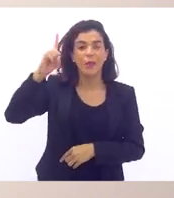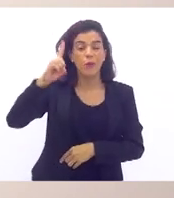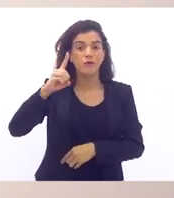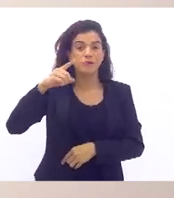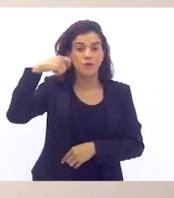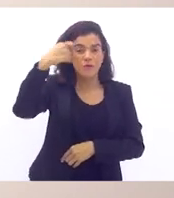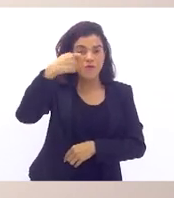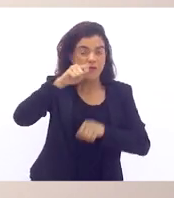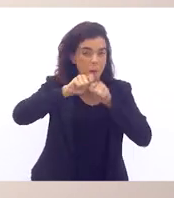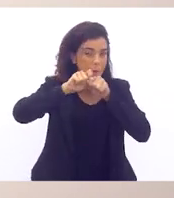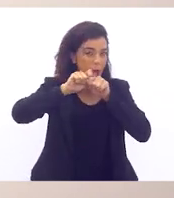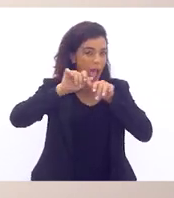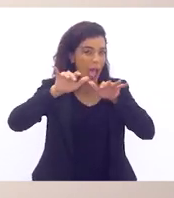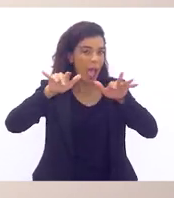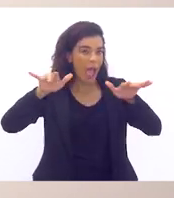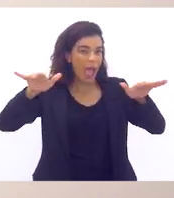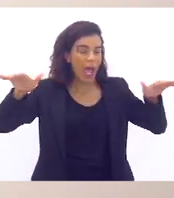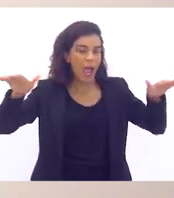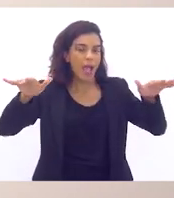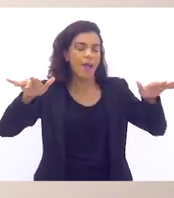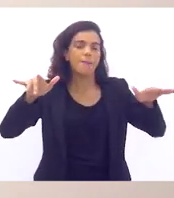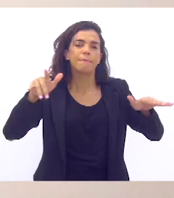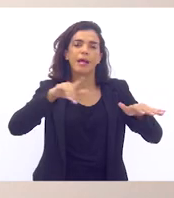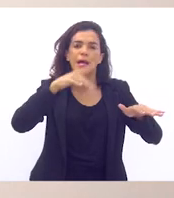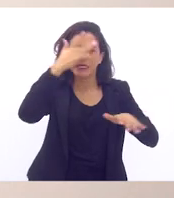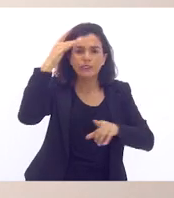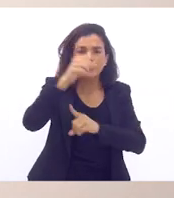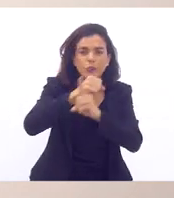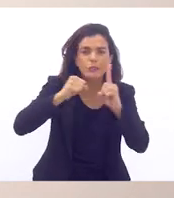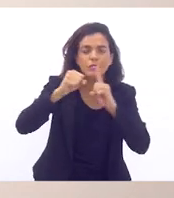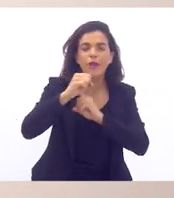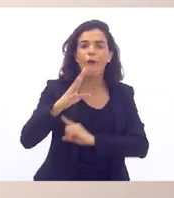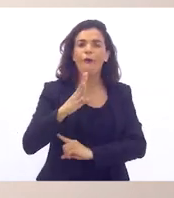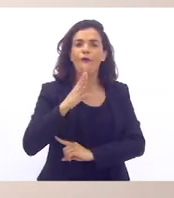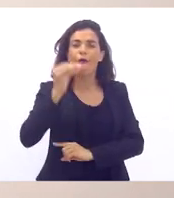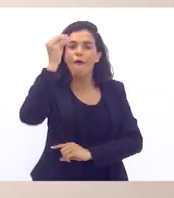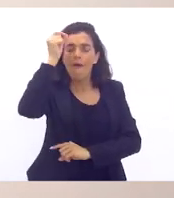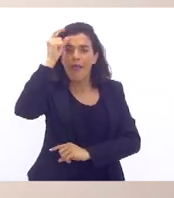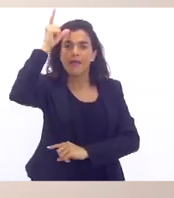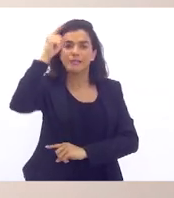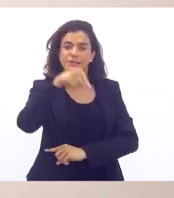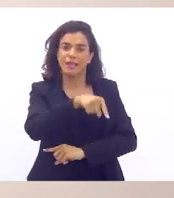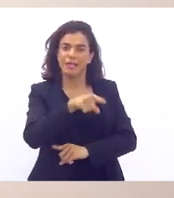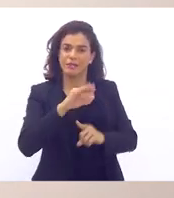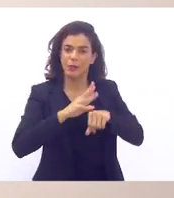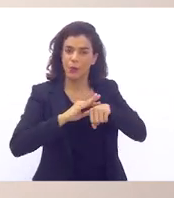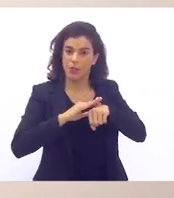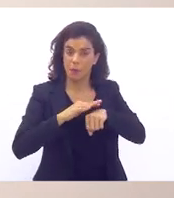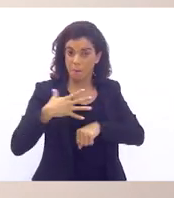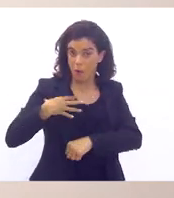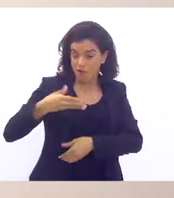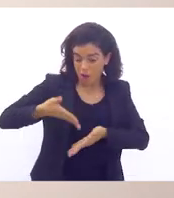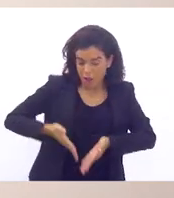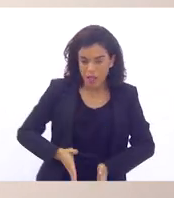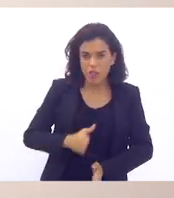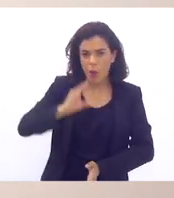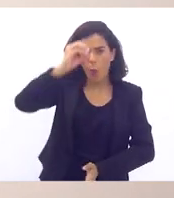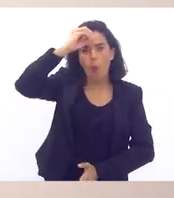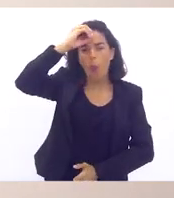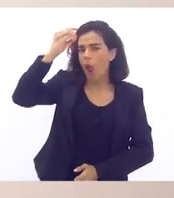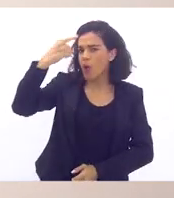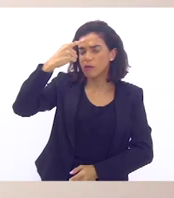vídeo para que essa doença Viesse a ser conhecida até o Gui nasceu eu não tinha conhecimento dessa doença